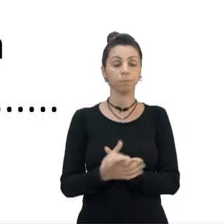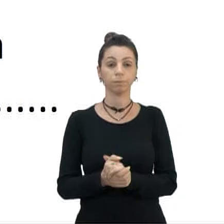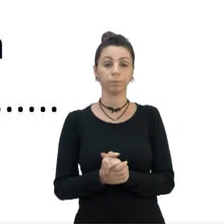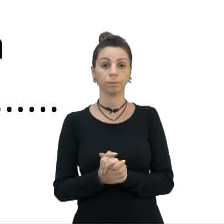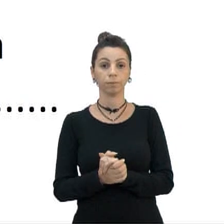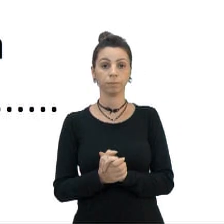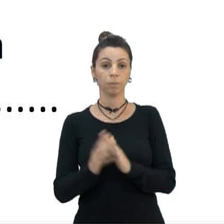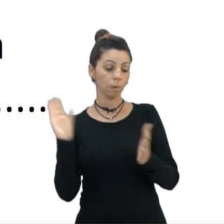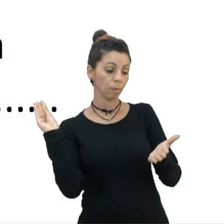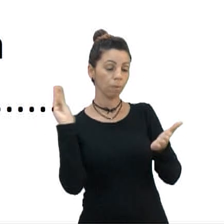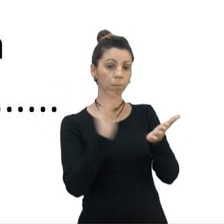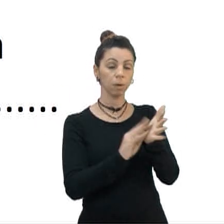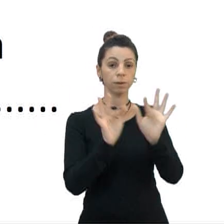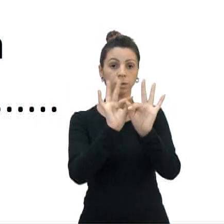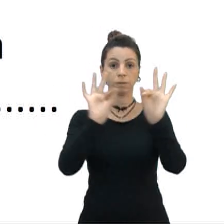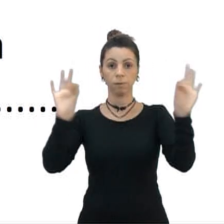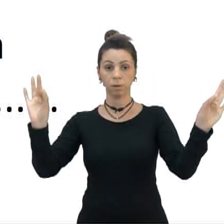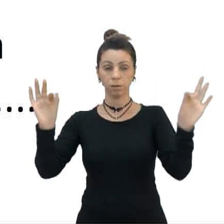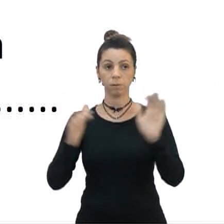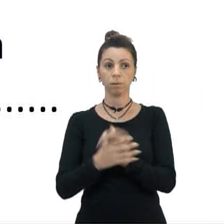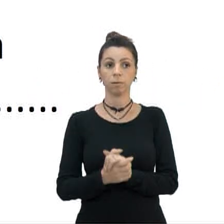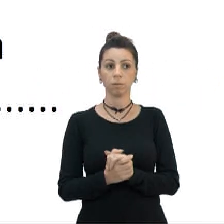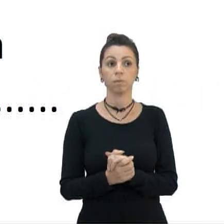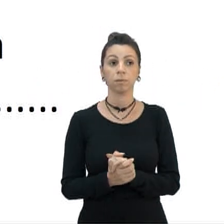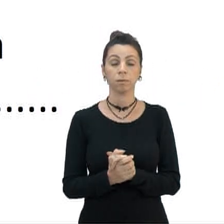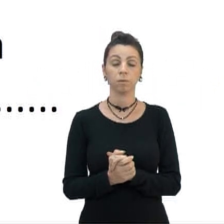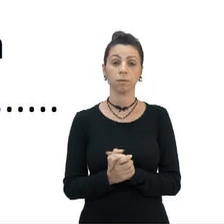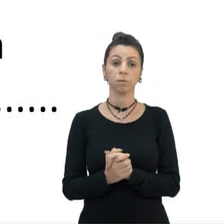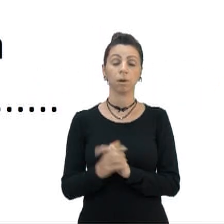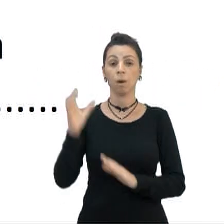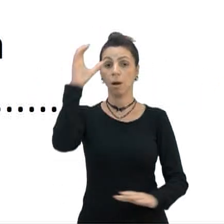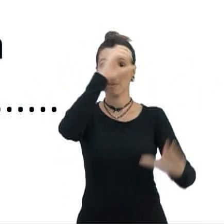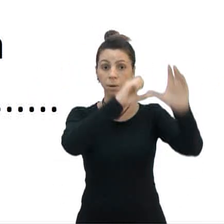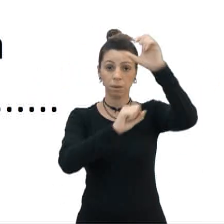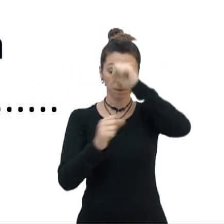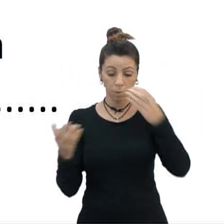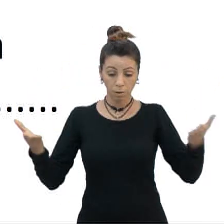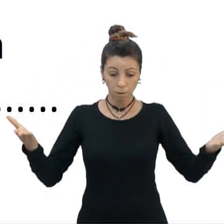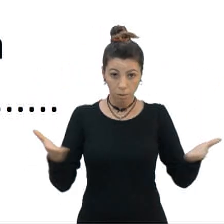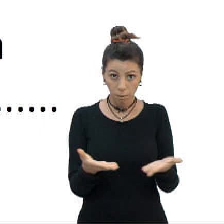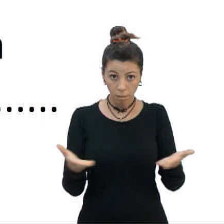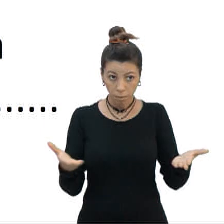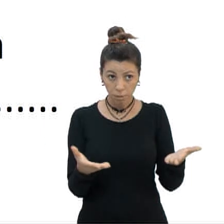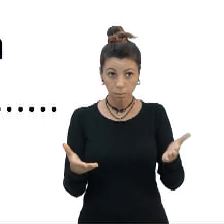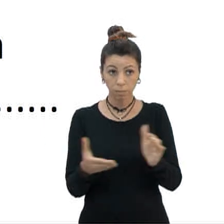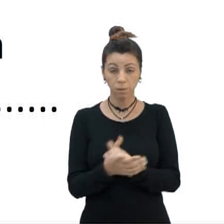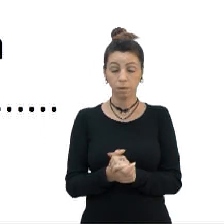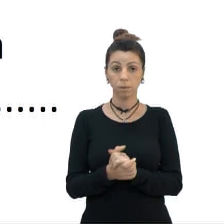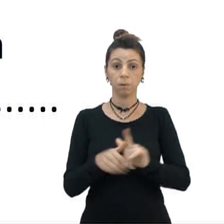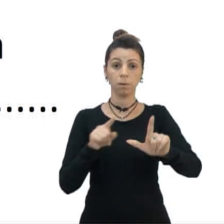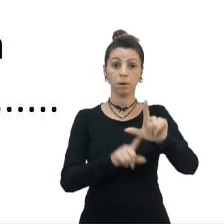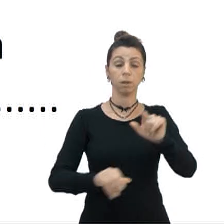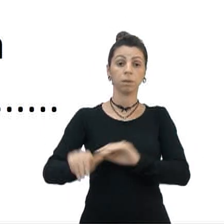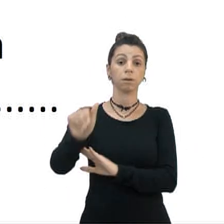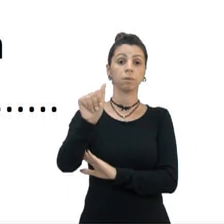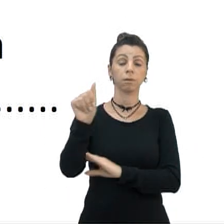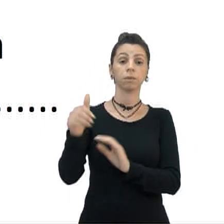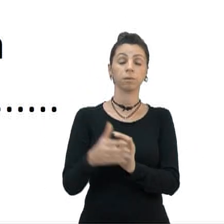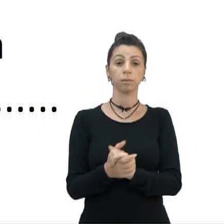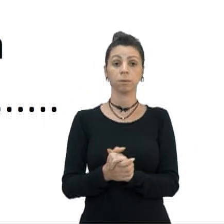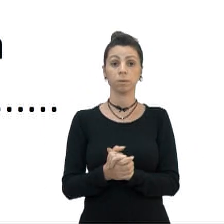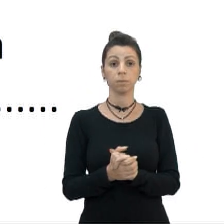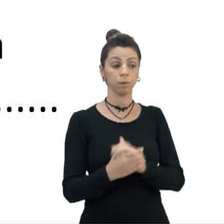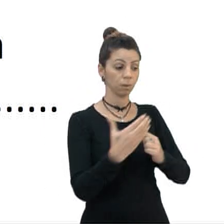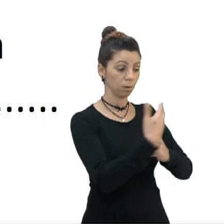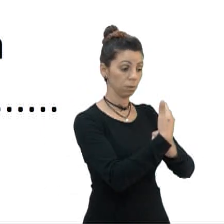Complete a frase abaixo. Segundo o que aprendemos até agora, nesta aula, letra A, Estado